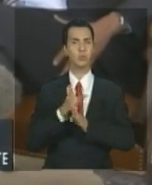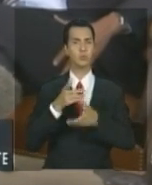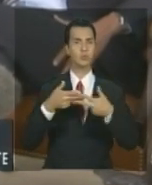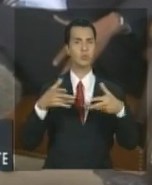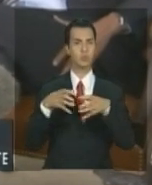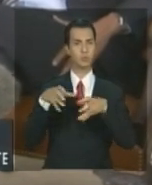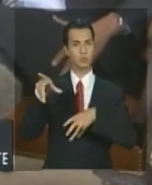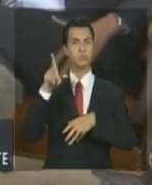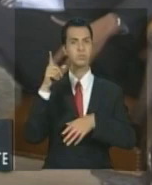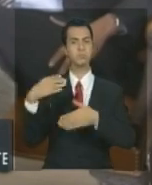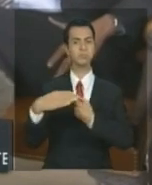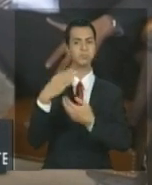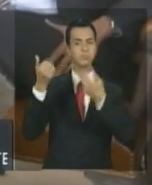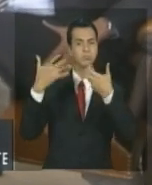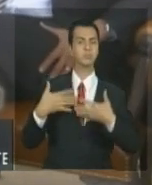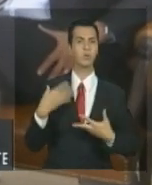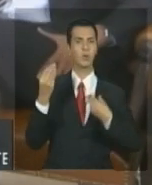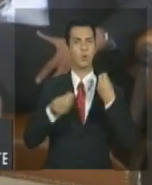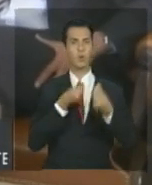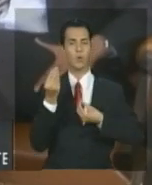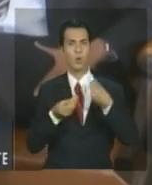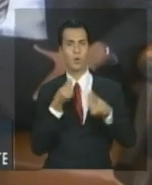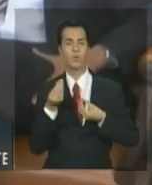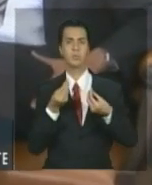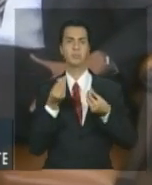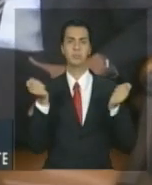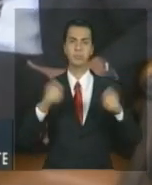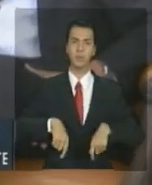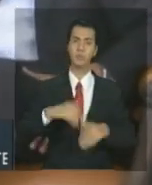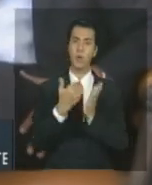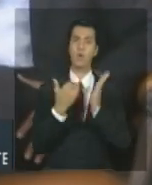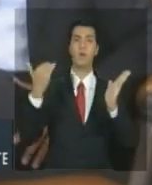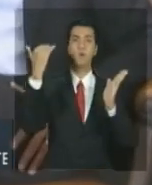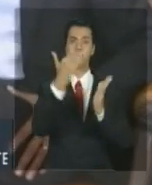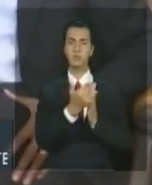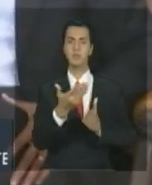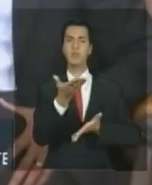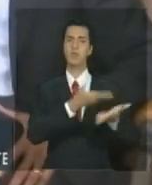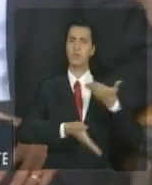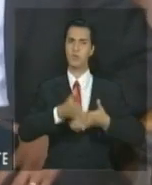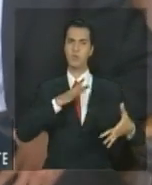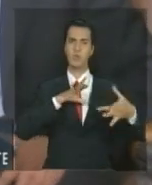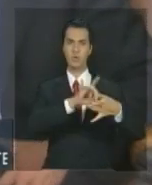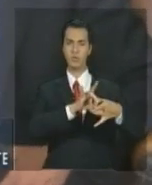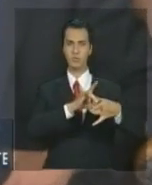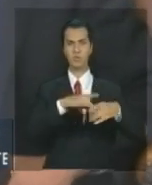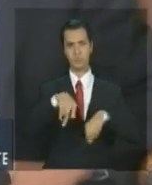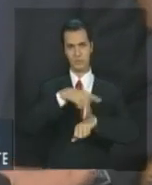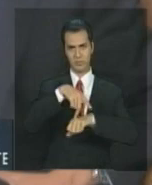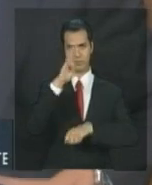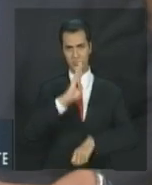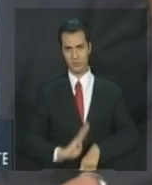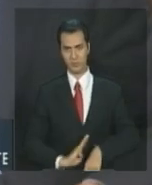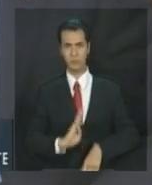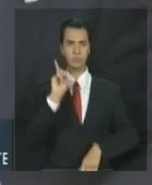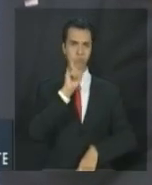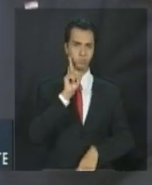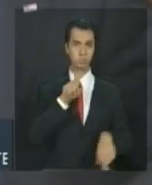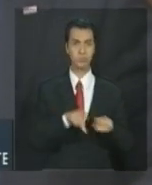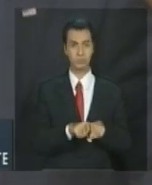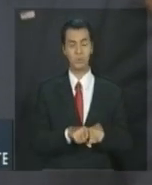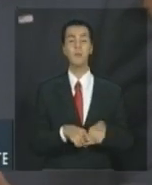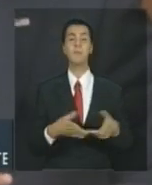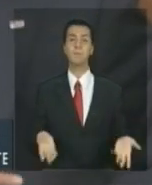geral entre os dois países. Então, eu posso dizer que as relações entre os nossos dois países nunca foram tão